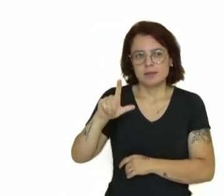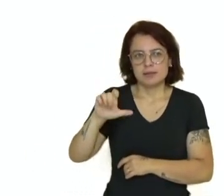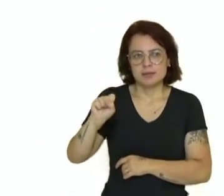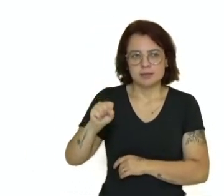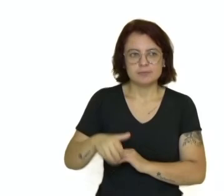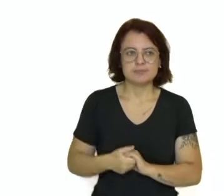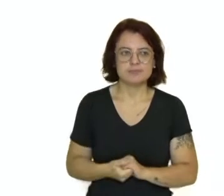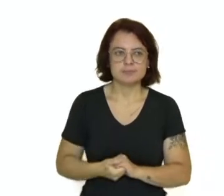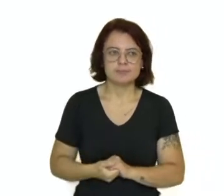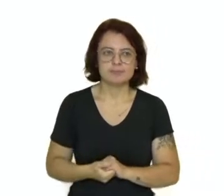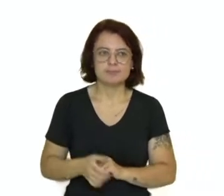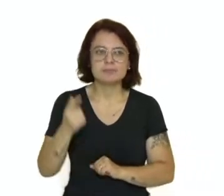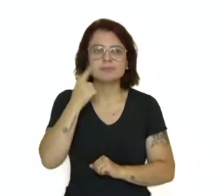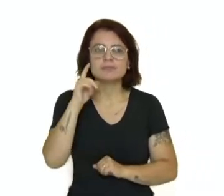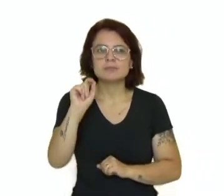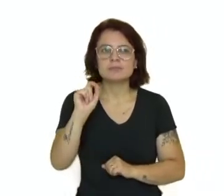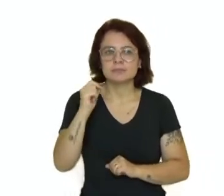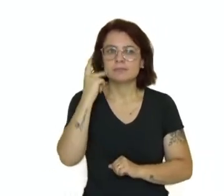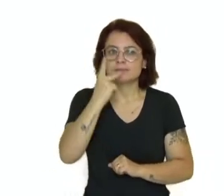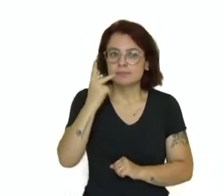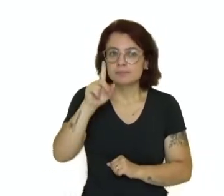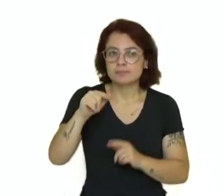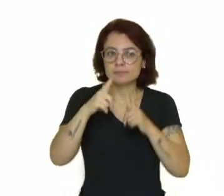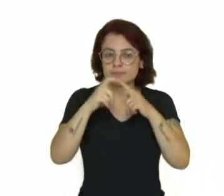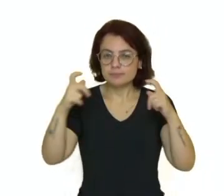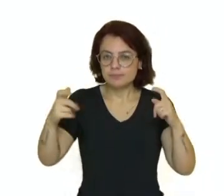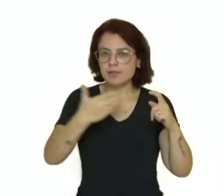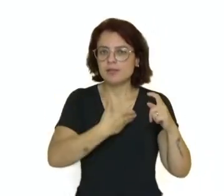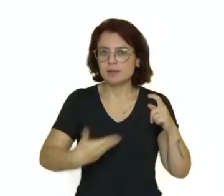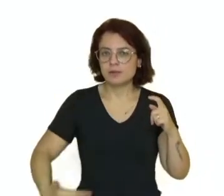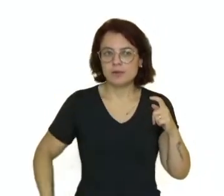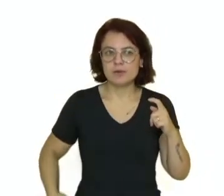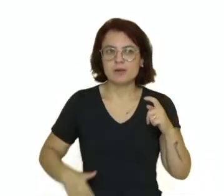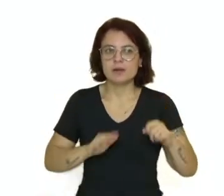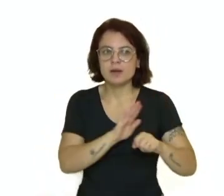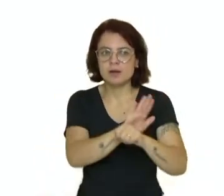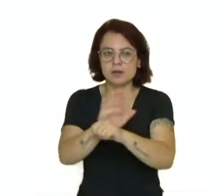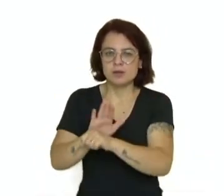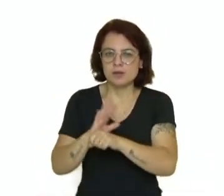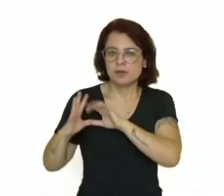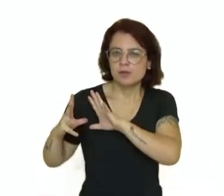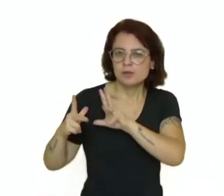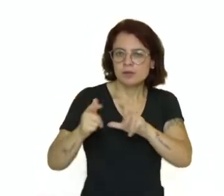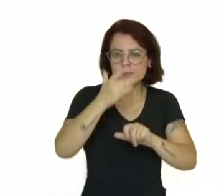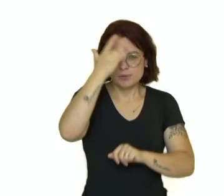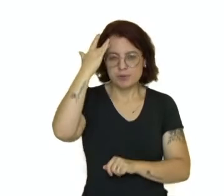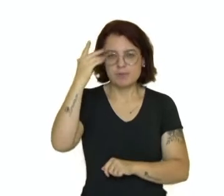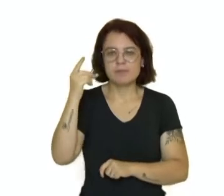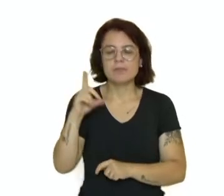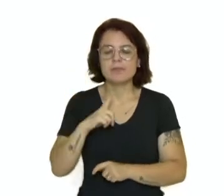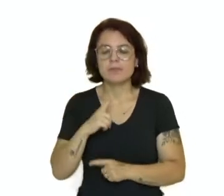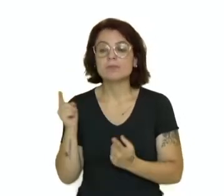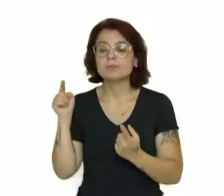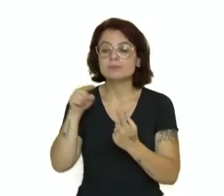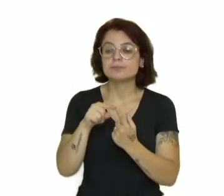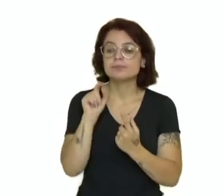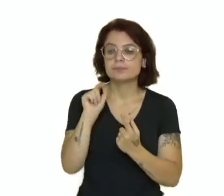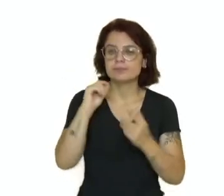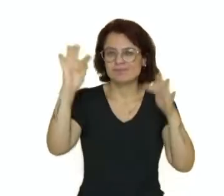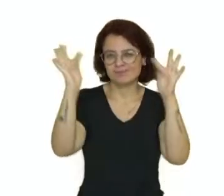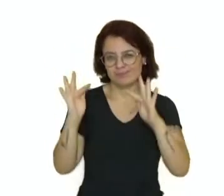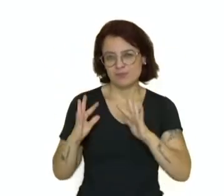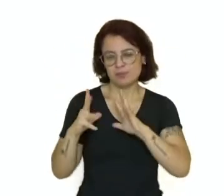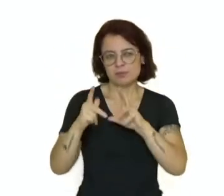arte de governar para o bem de todos e tem como objetivo a felicidade humana. Essa ciência divide-se em